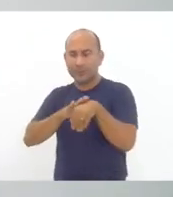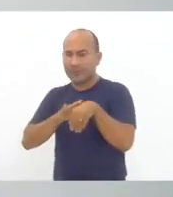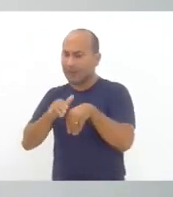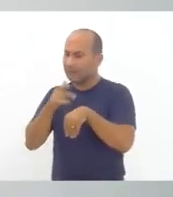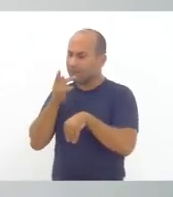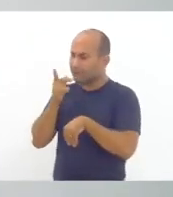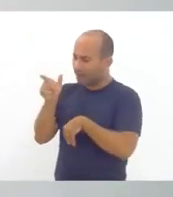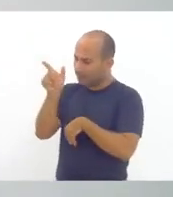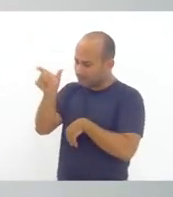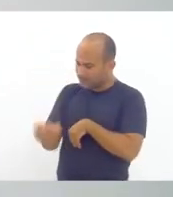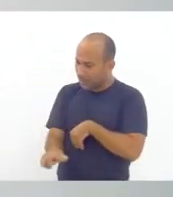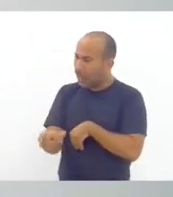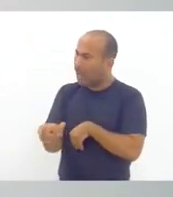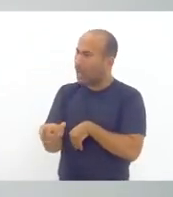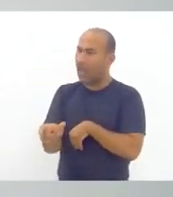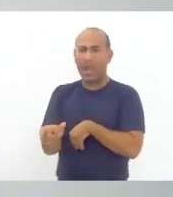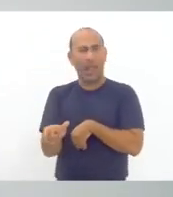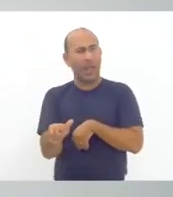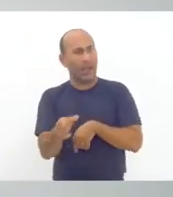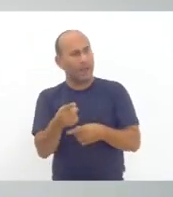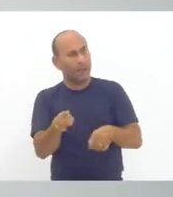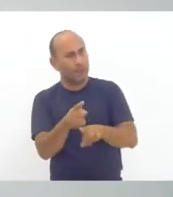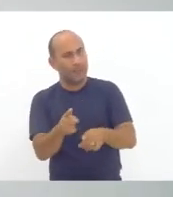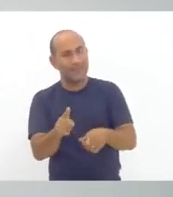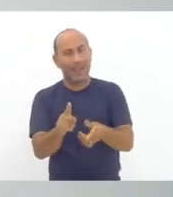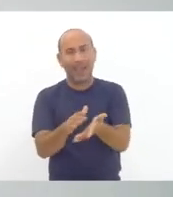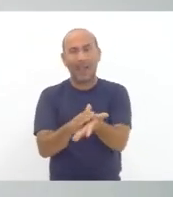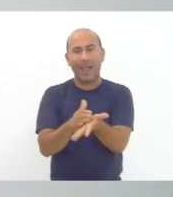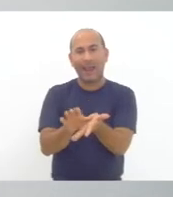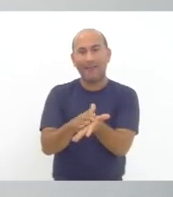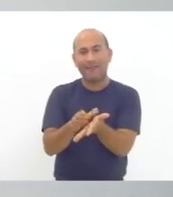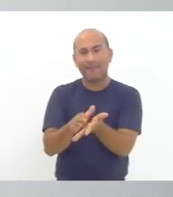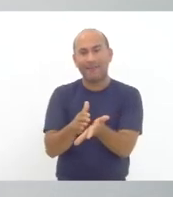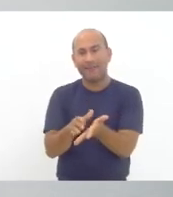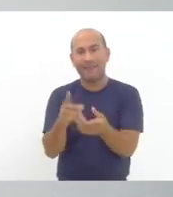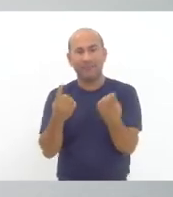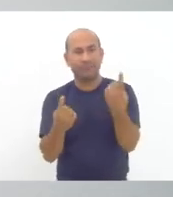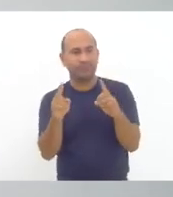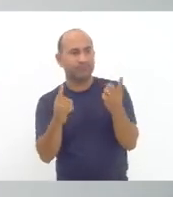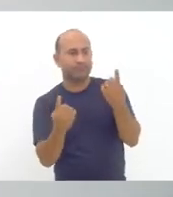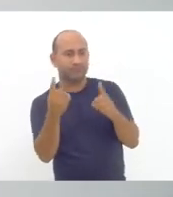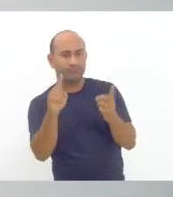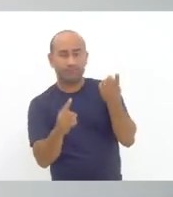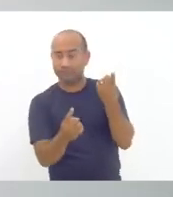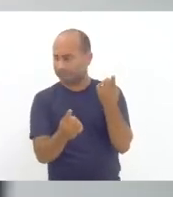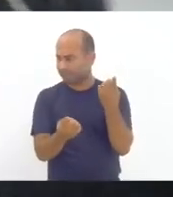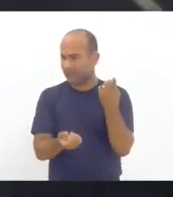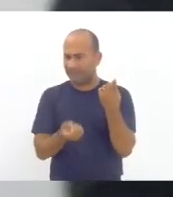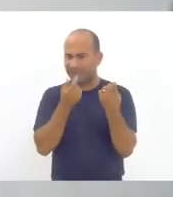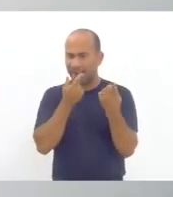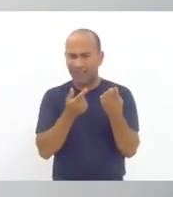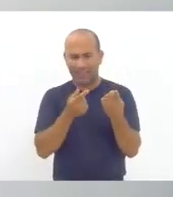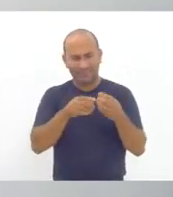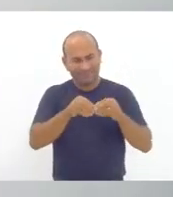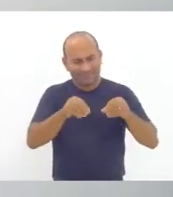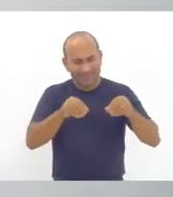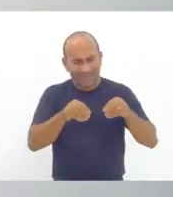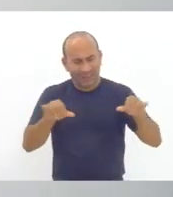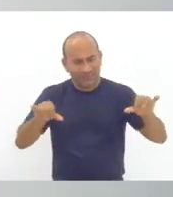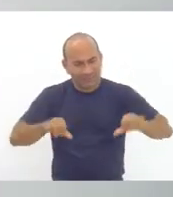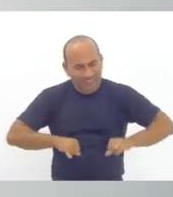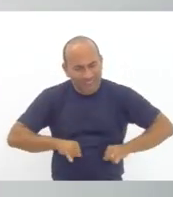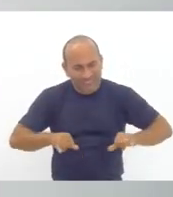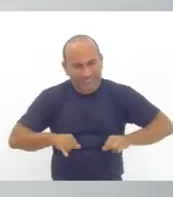Caetano falou Pô você faz música de carnaval linda e diz que nessa terra dor é grande a ambição pequena